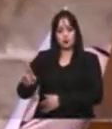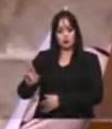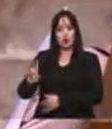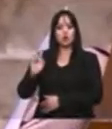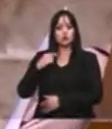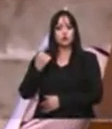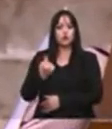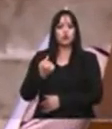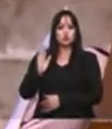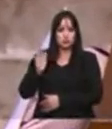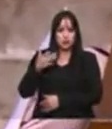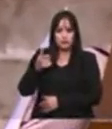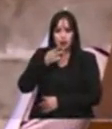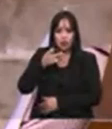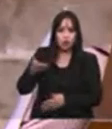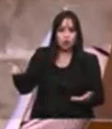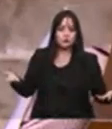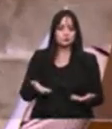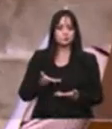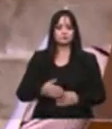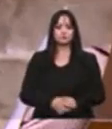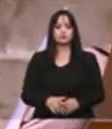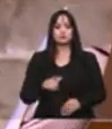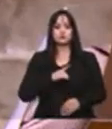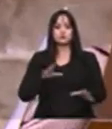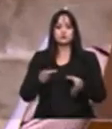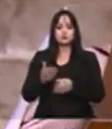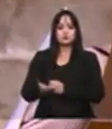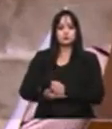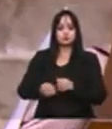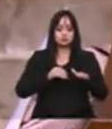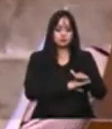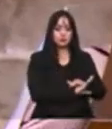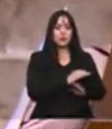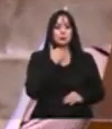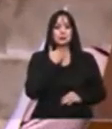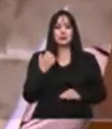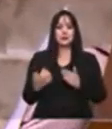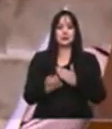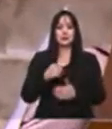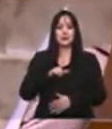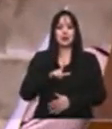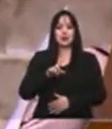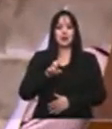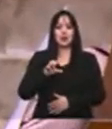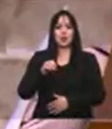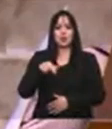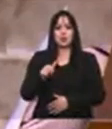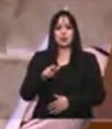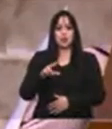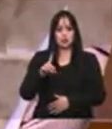que eu acabei de falar. O montante foi depositado na conta da empresa de Leonardo Meireles no